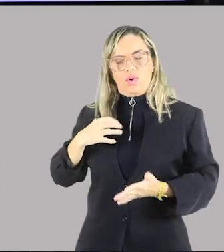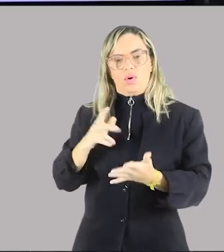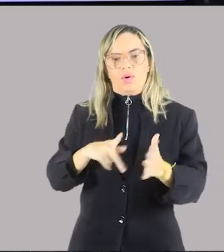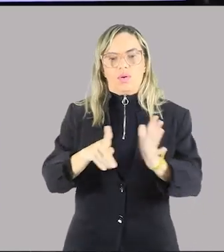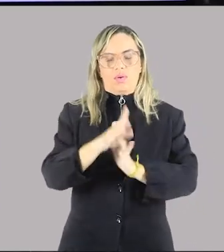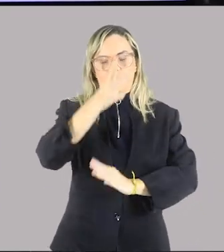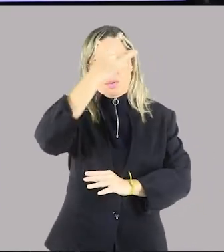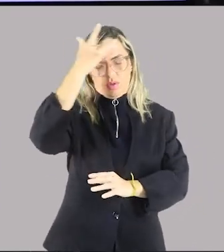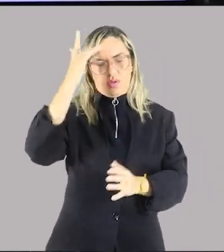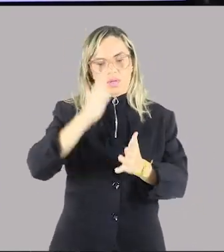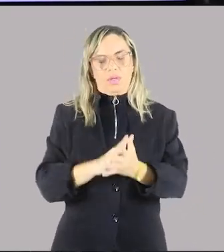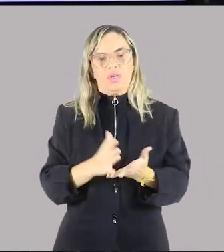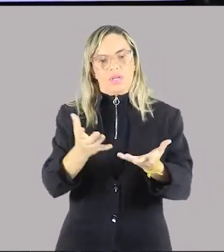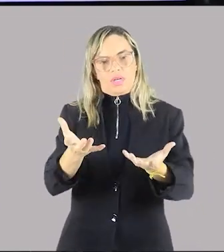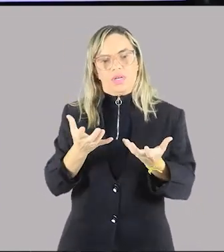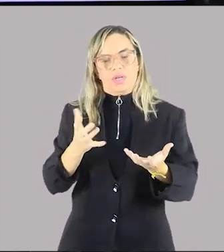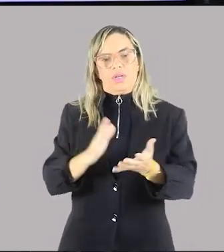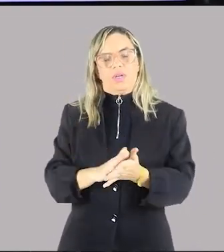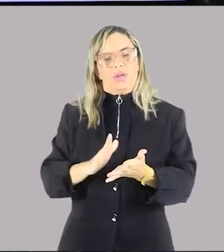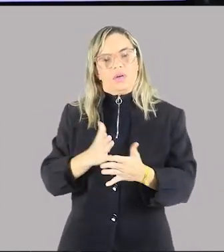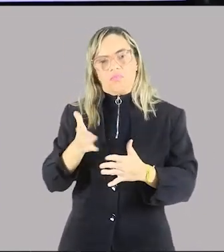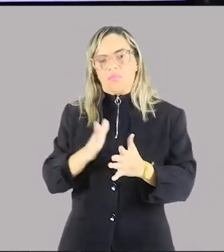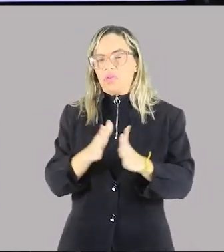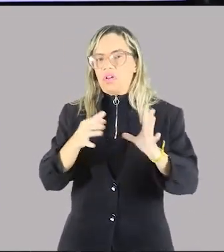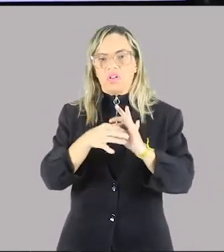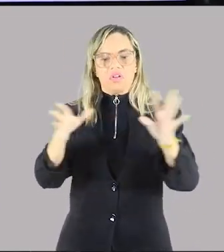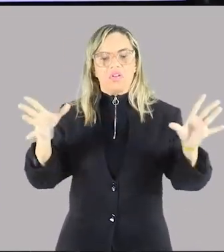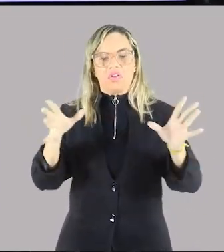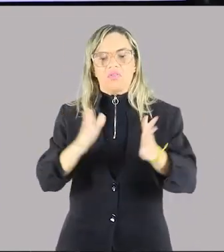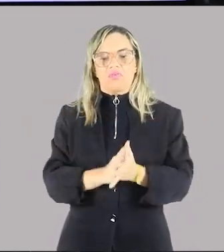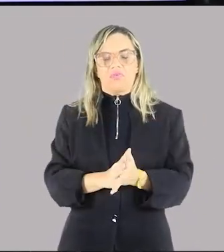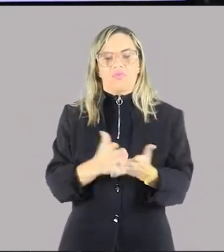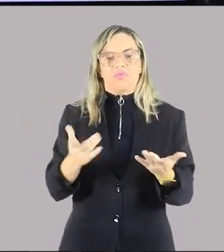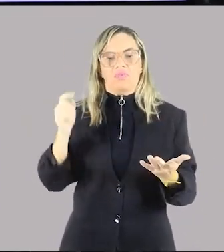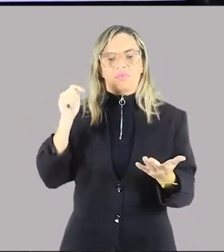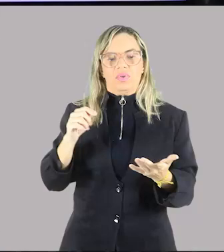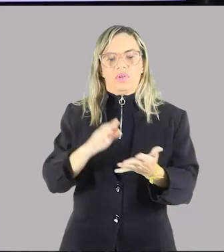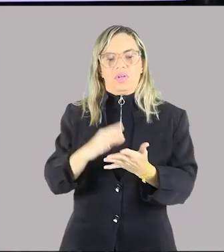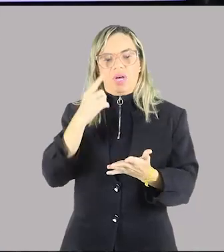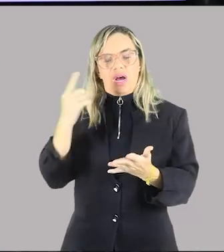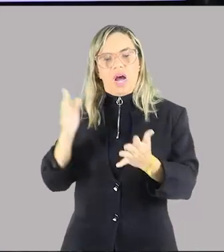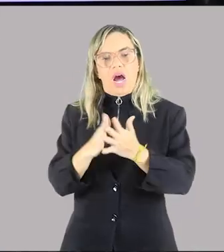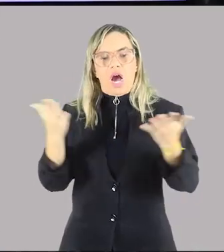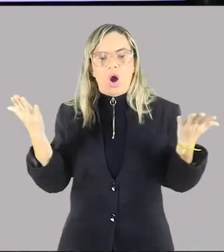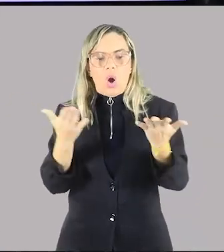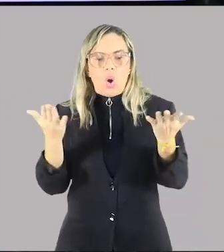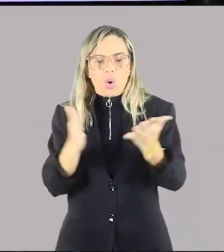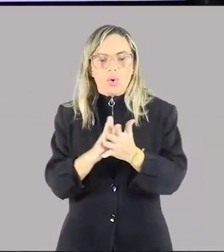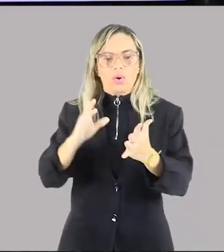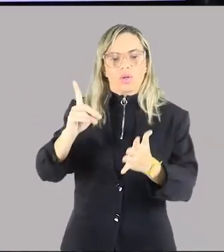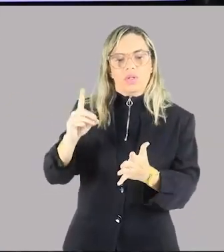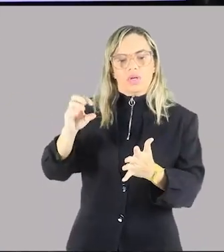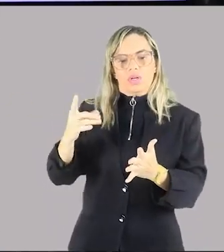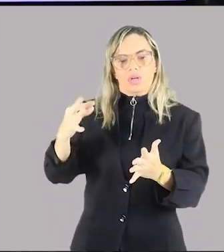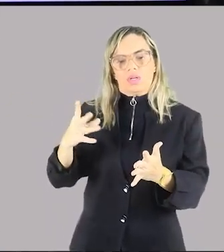a participar da administração pública. Já o delegatário são aqueles agentes que